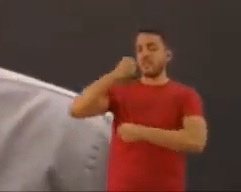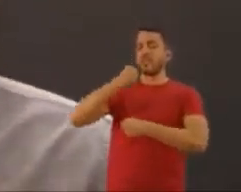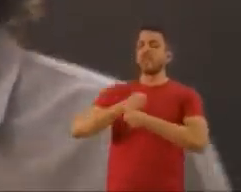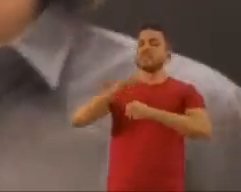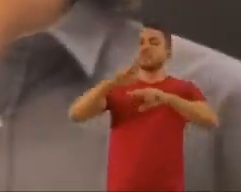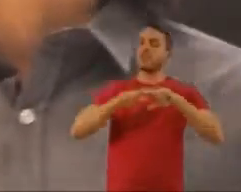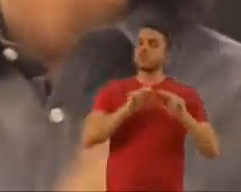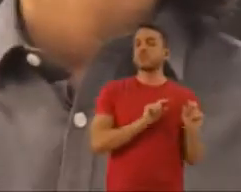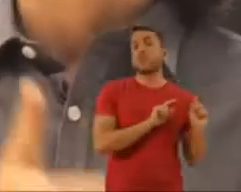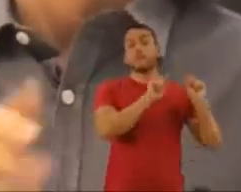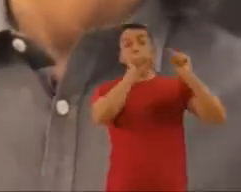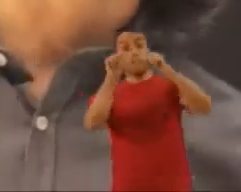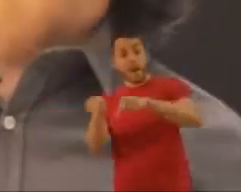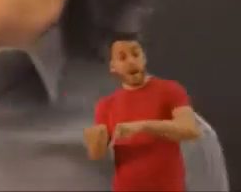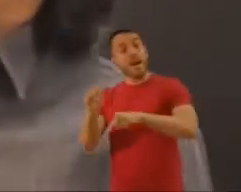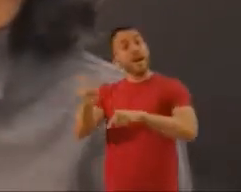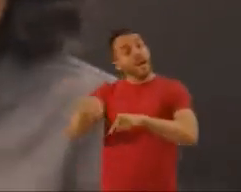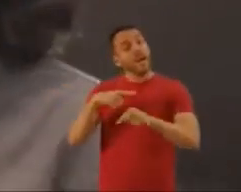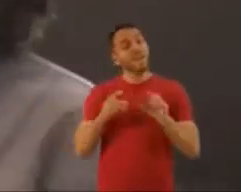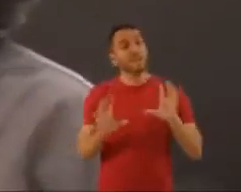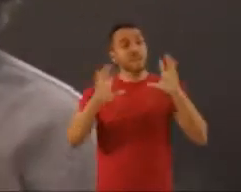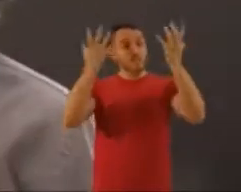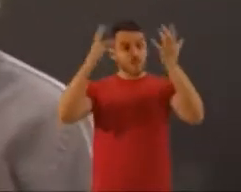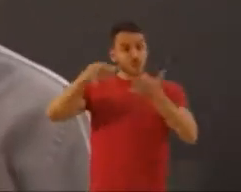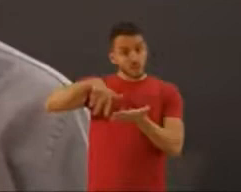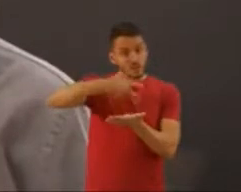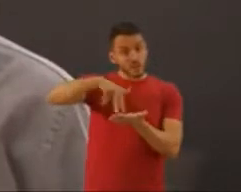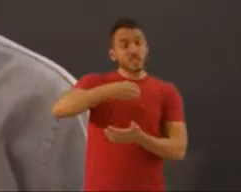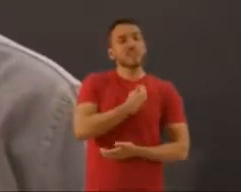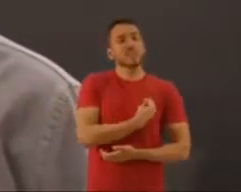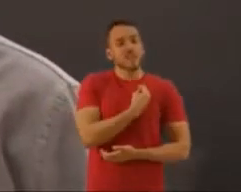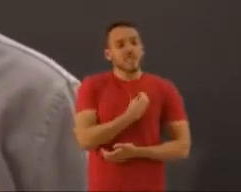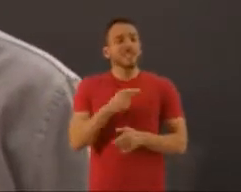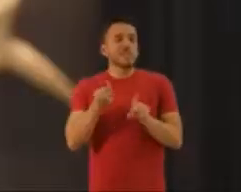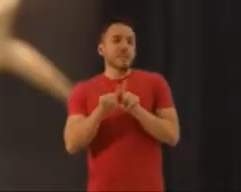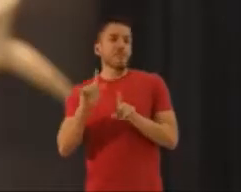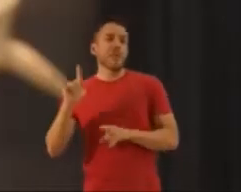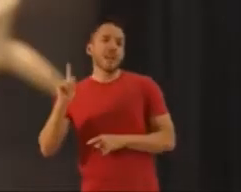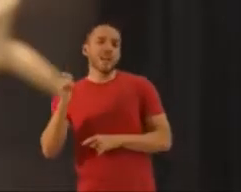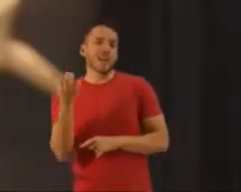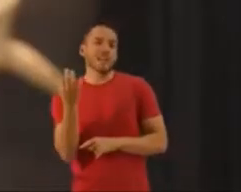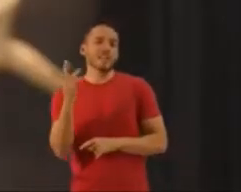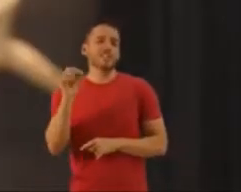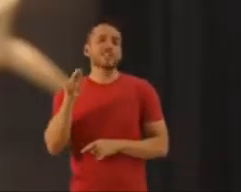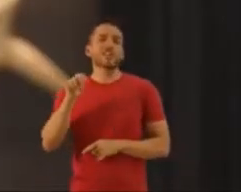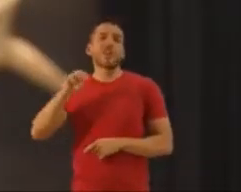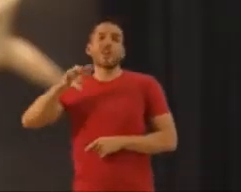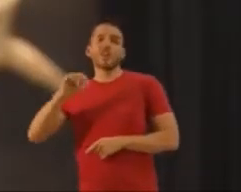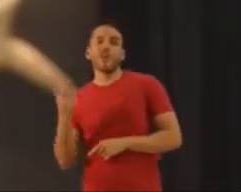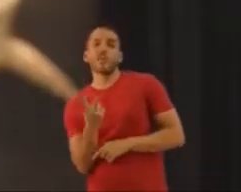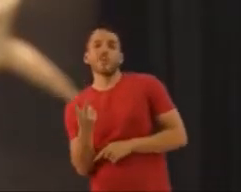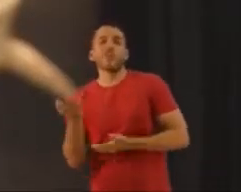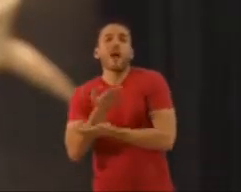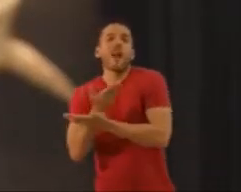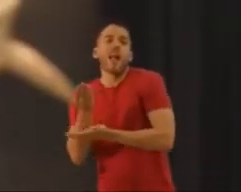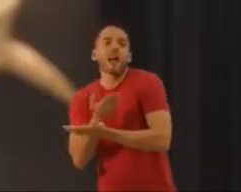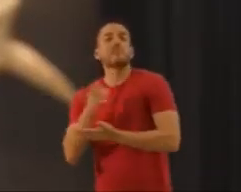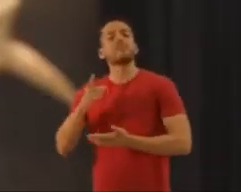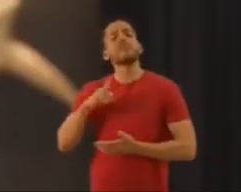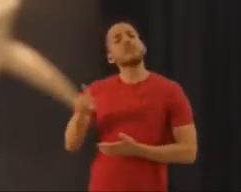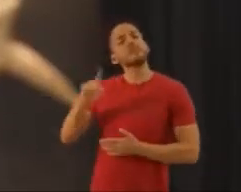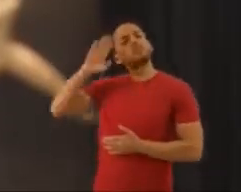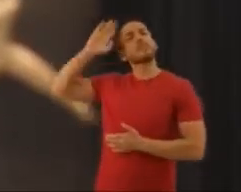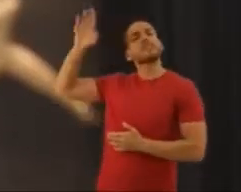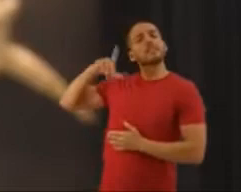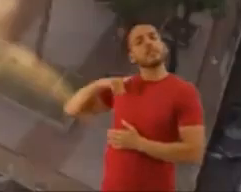o festival de dança acaba participando do festival gastronômico também. Além de ser uma referência regional na gastronomia, Marília